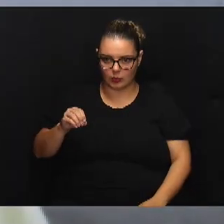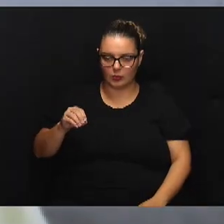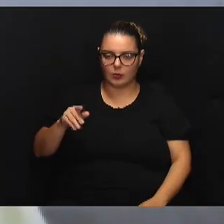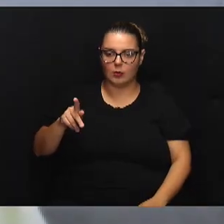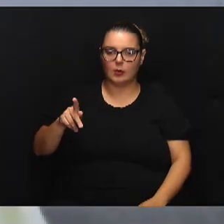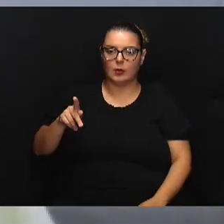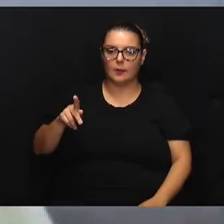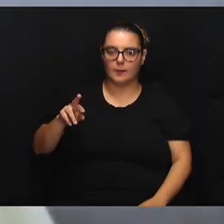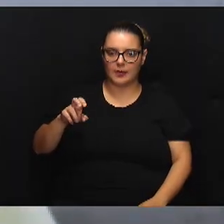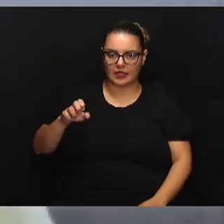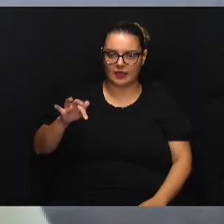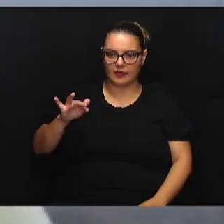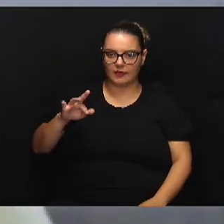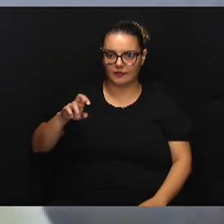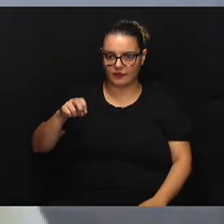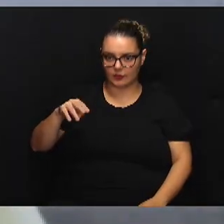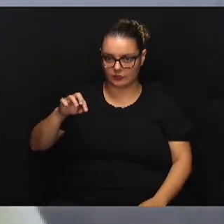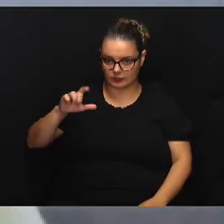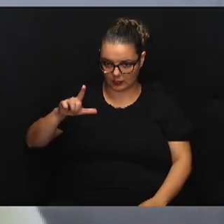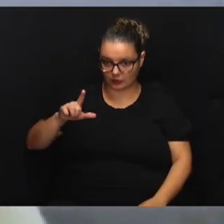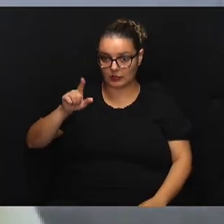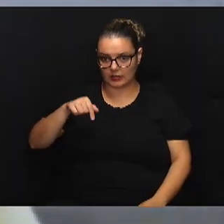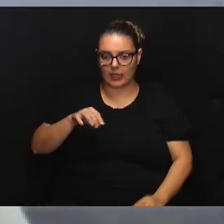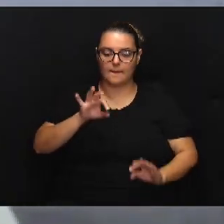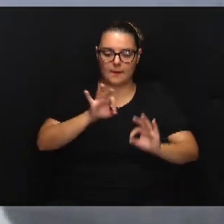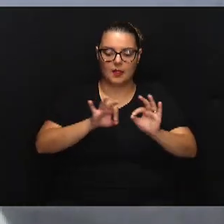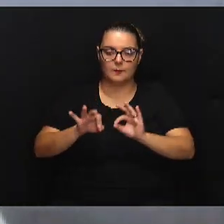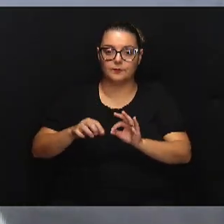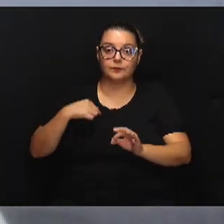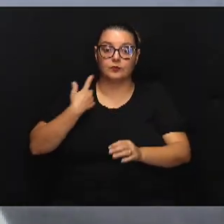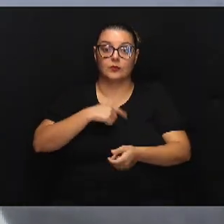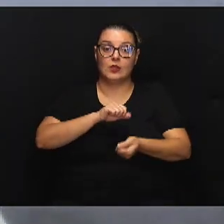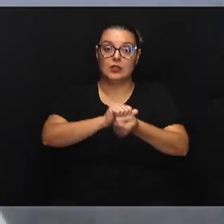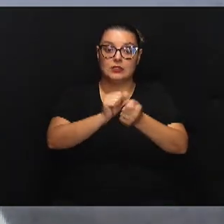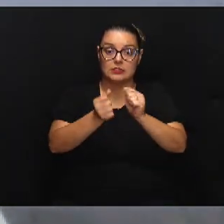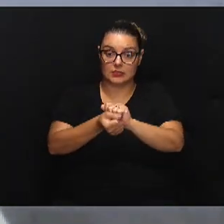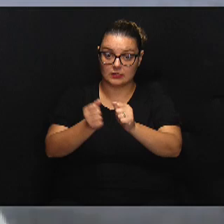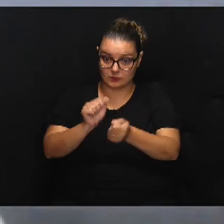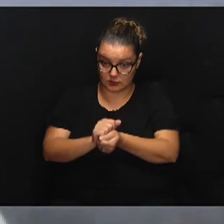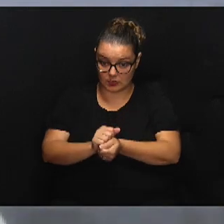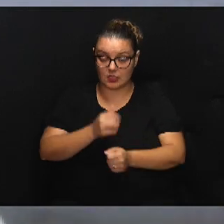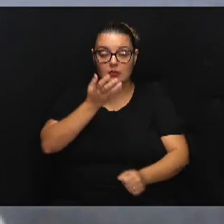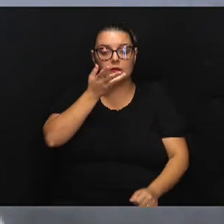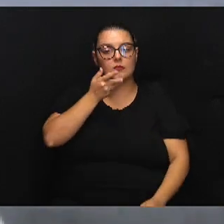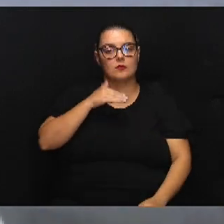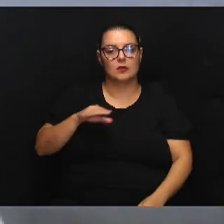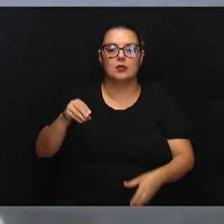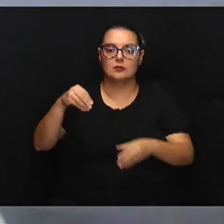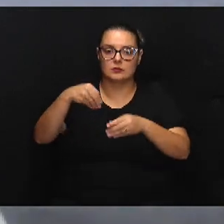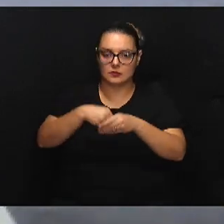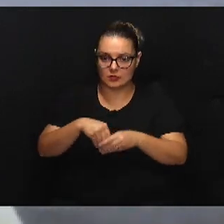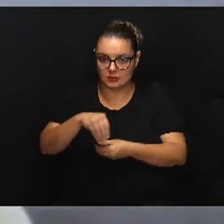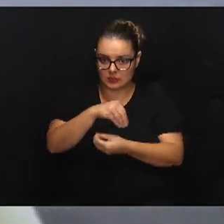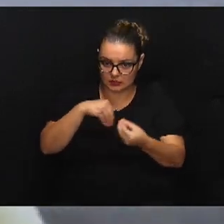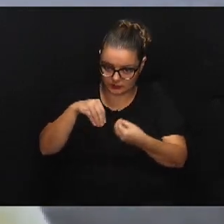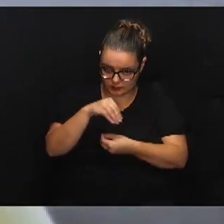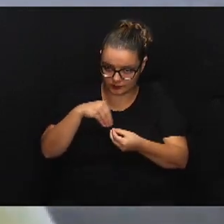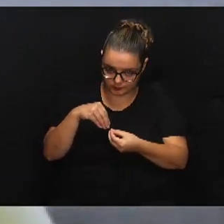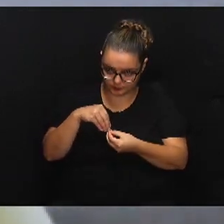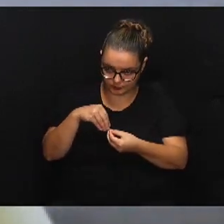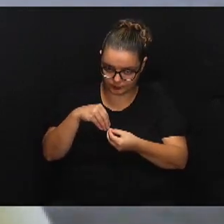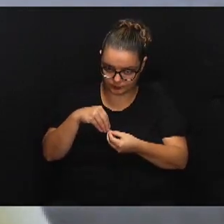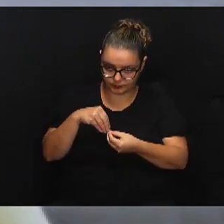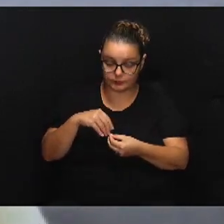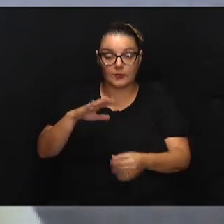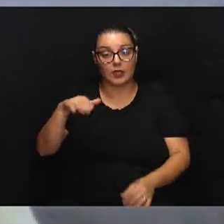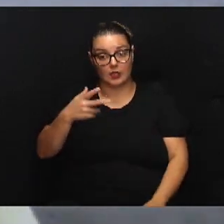planejamento. Então, nós temos que adaptar a criança dentro deste meio. E quando